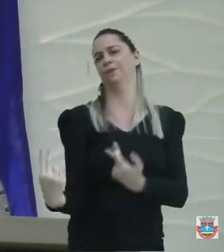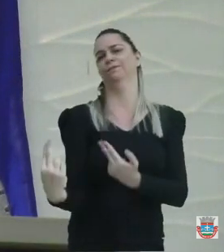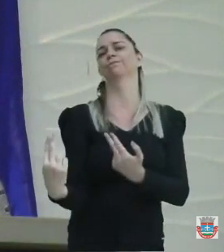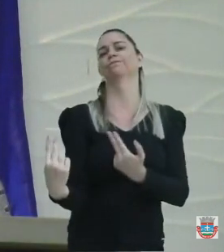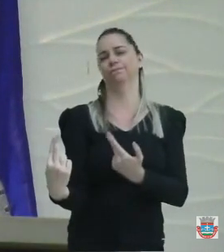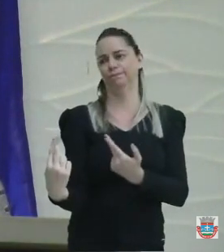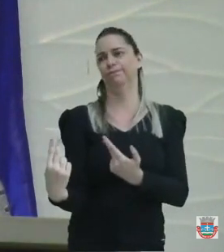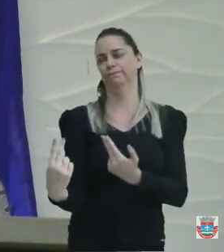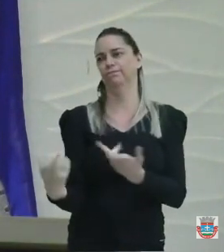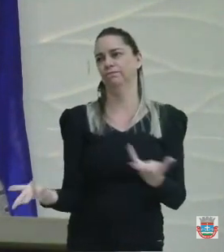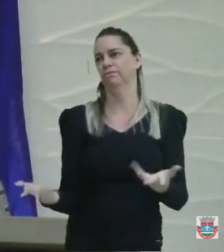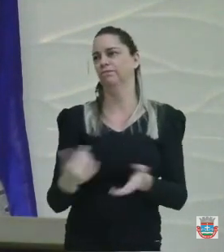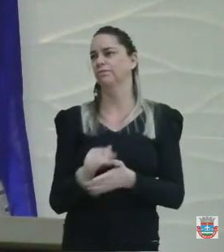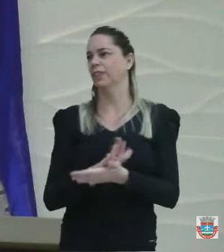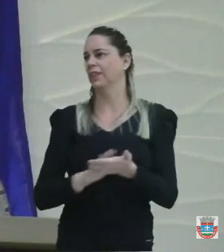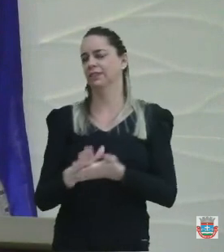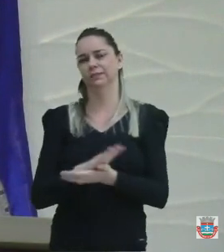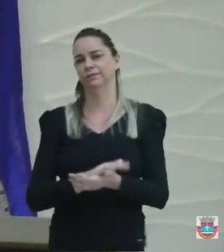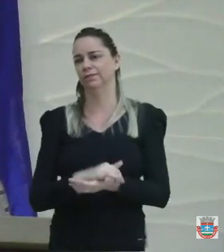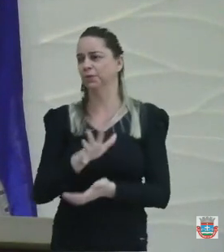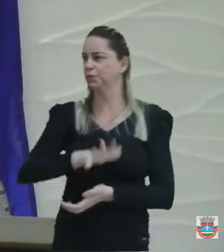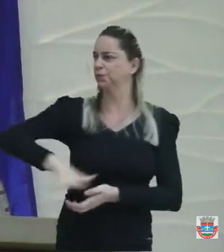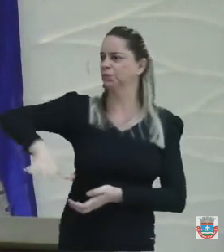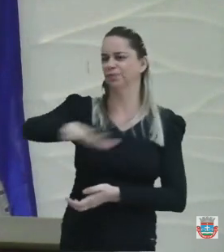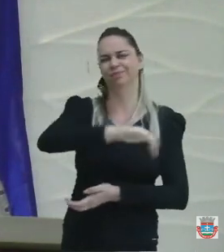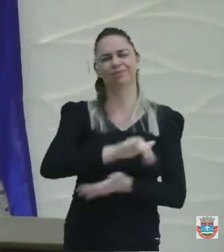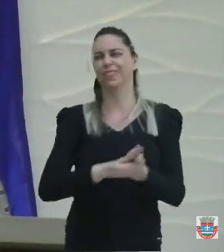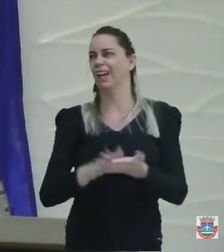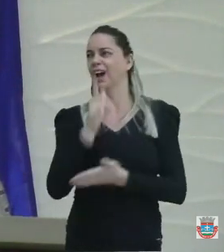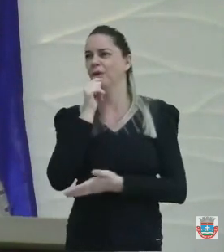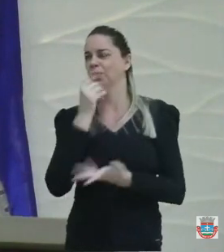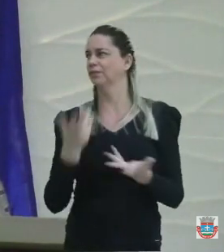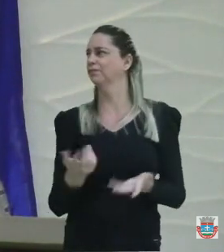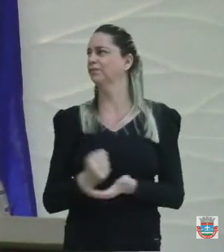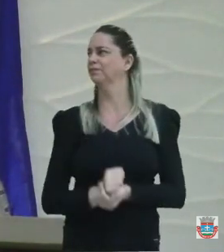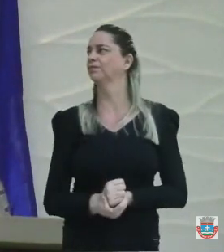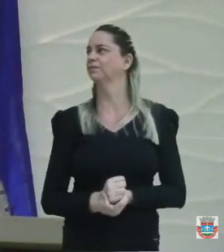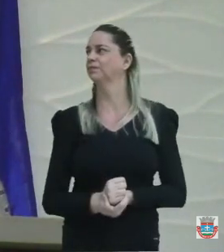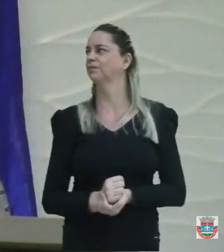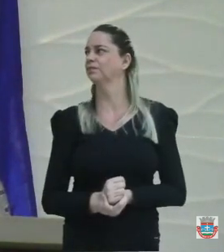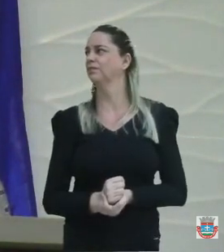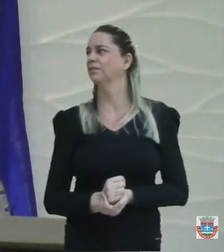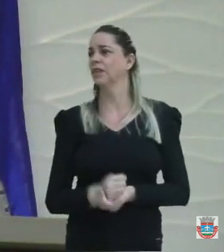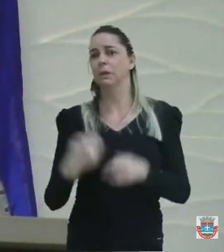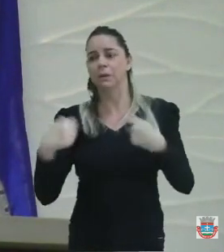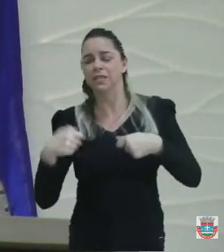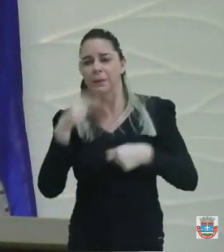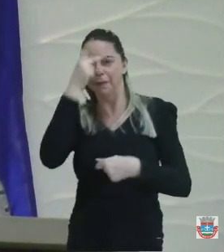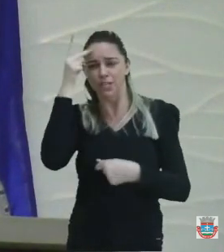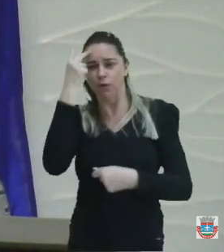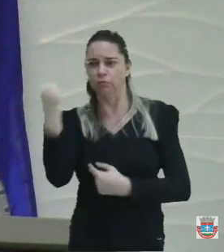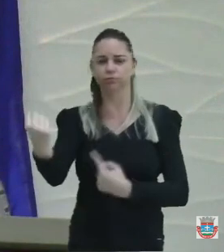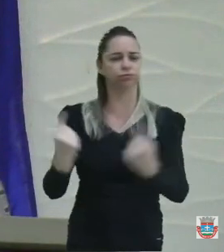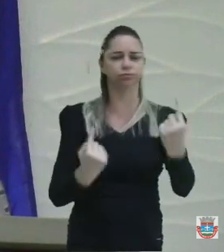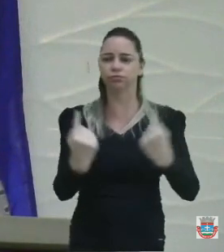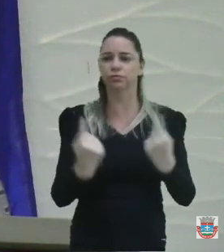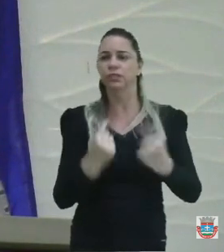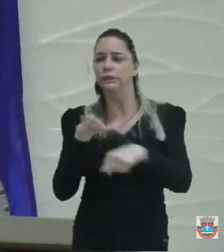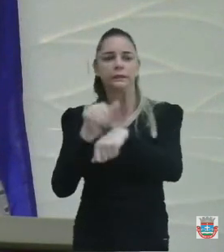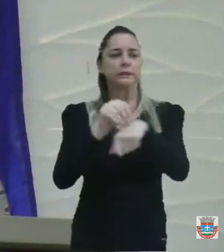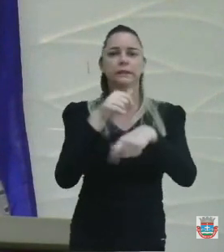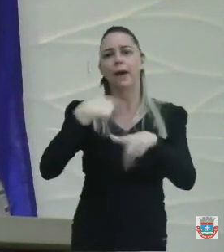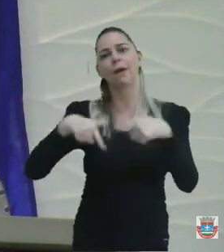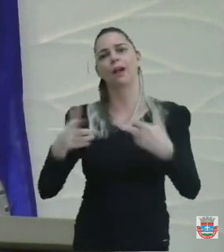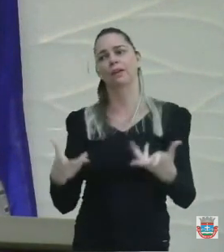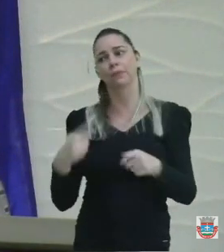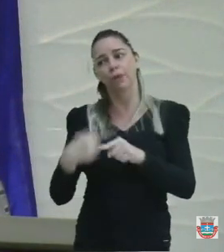um funcionário sequer na região. Continua a mesma turma e precisando de gente para trabalhar, para fazer com que